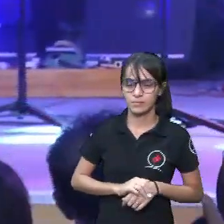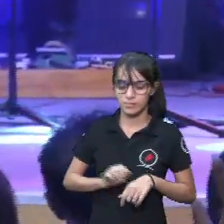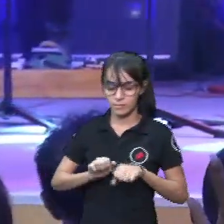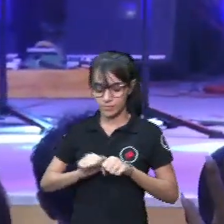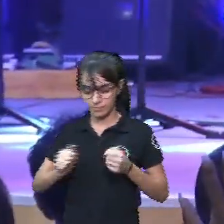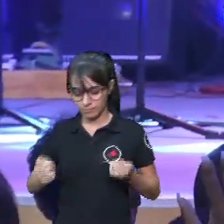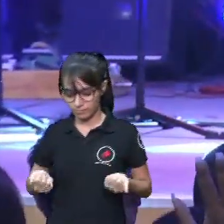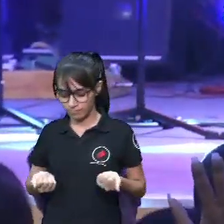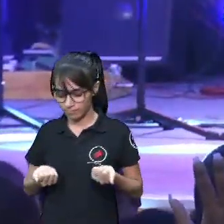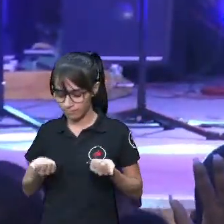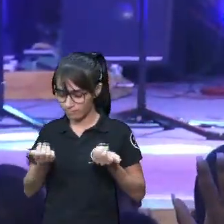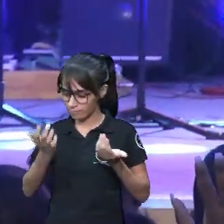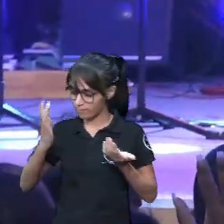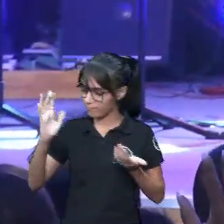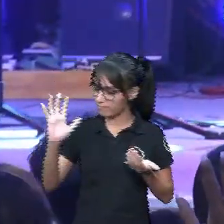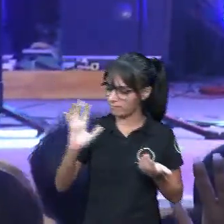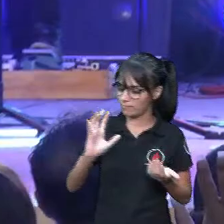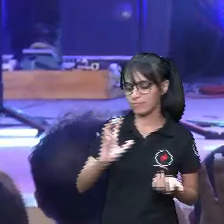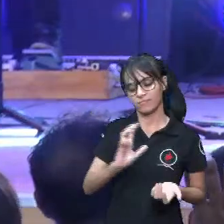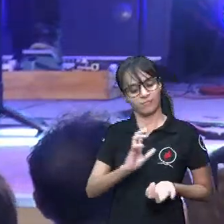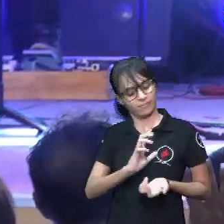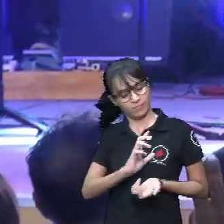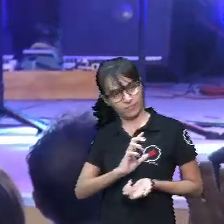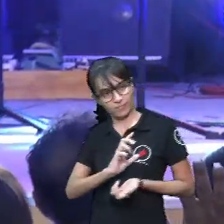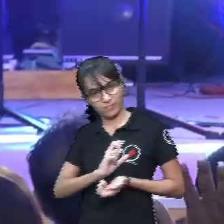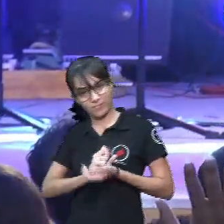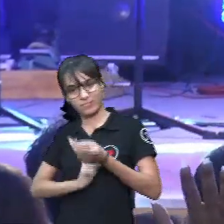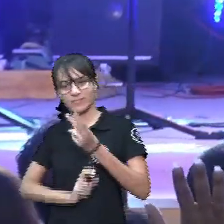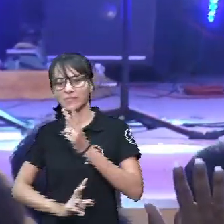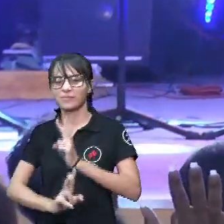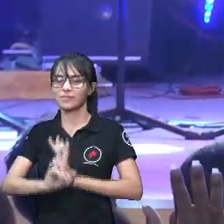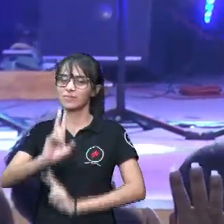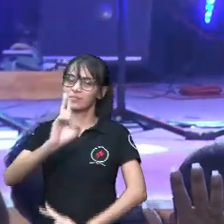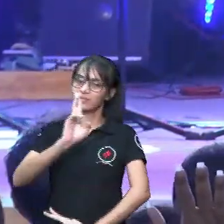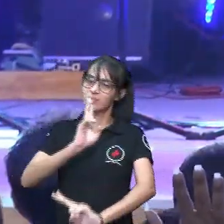No altar de adoração.